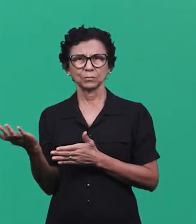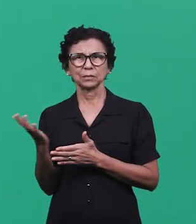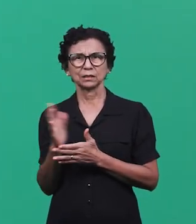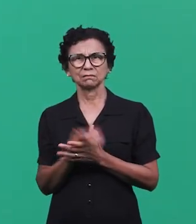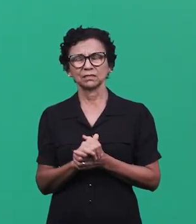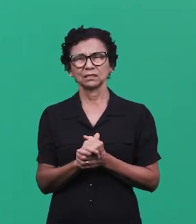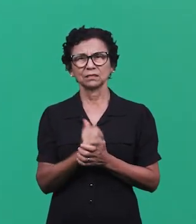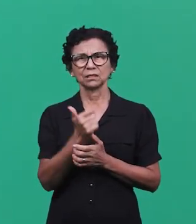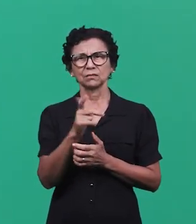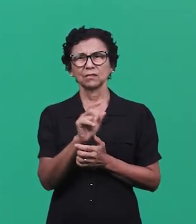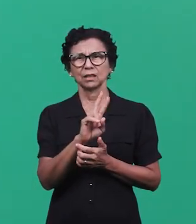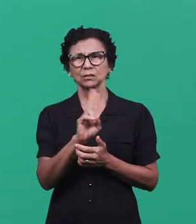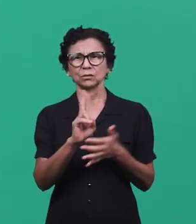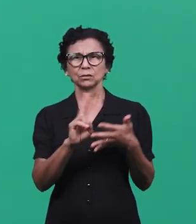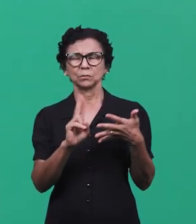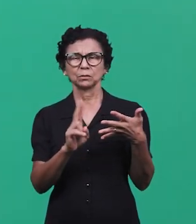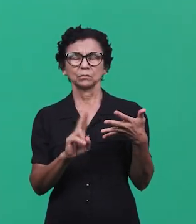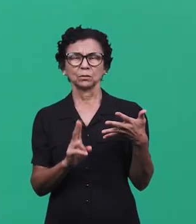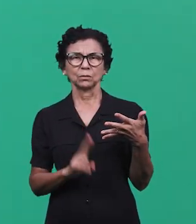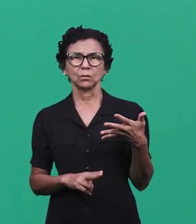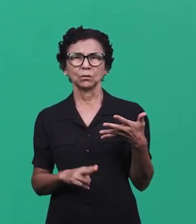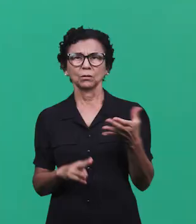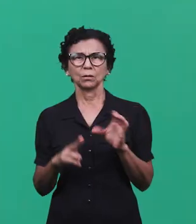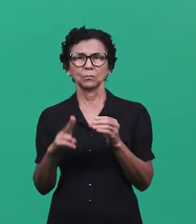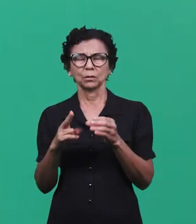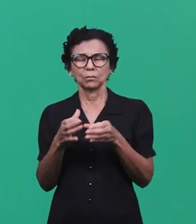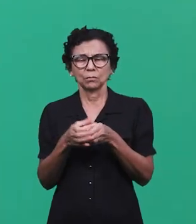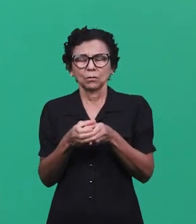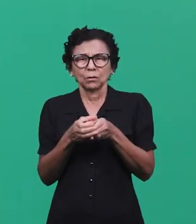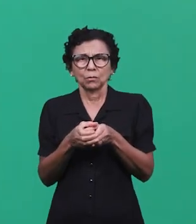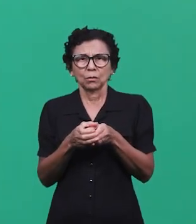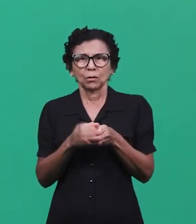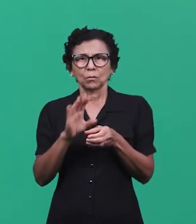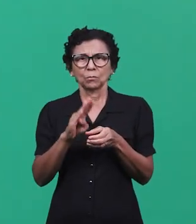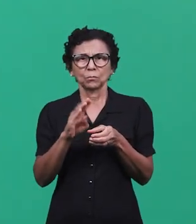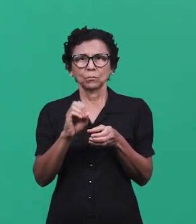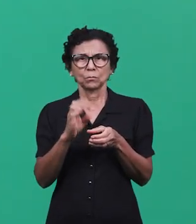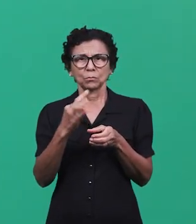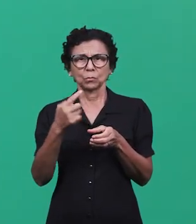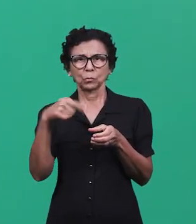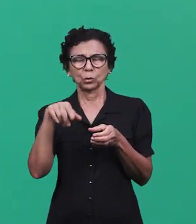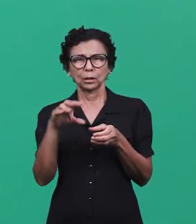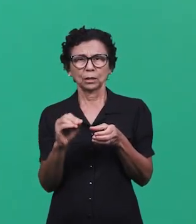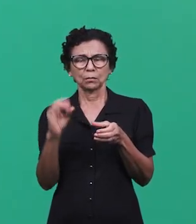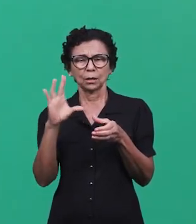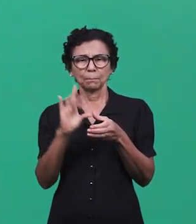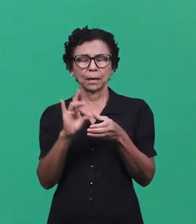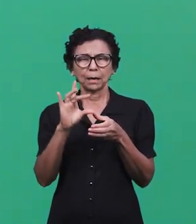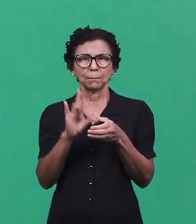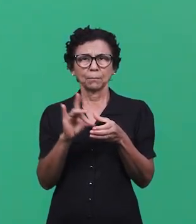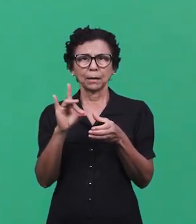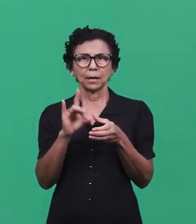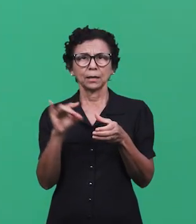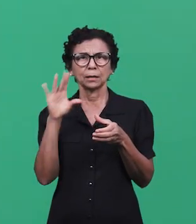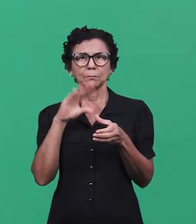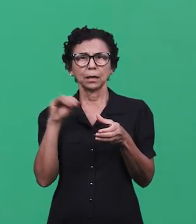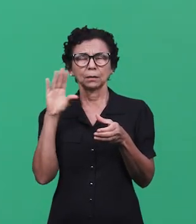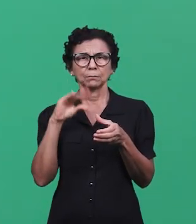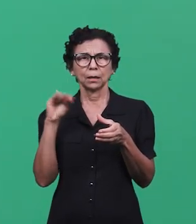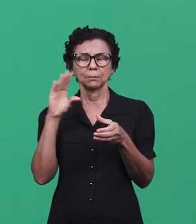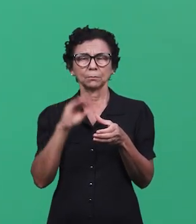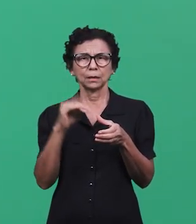Botão acionador, botão regravável, certo? E o interessante dele é que, sim, você precisa